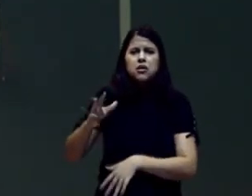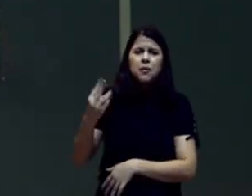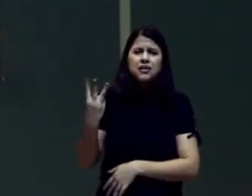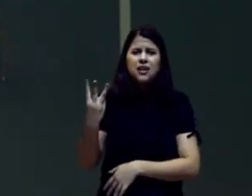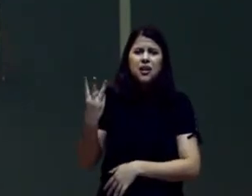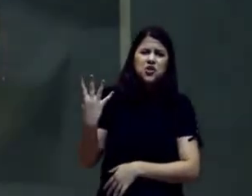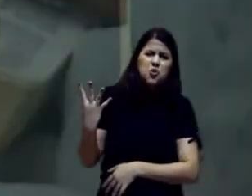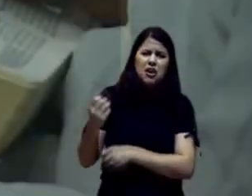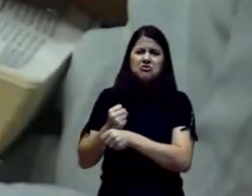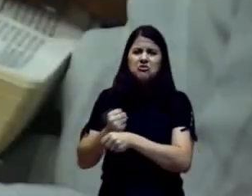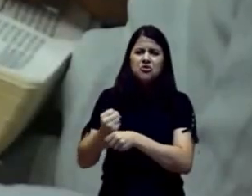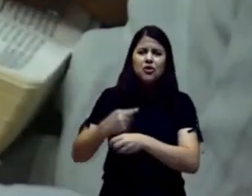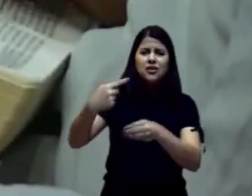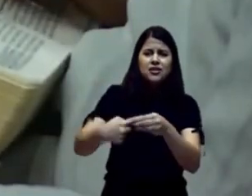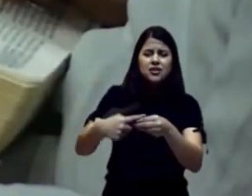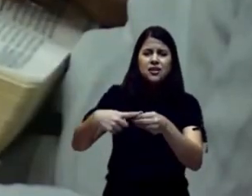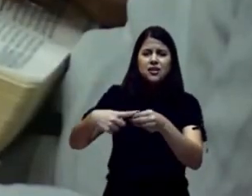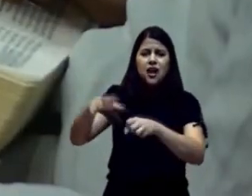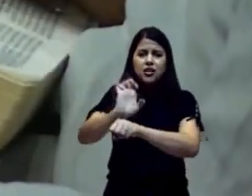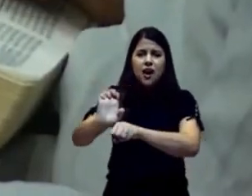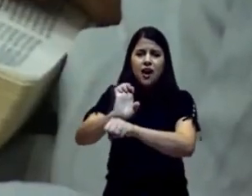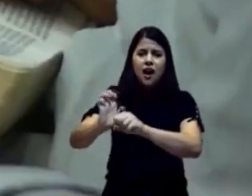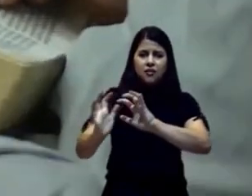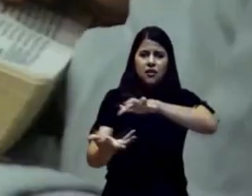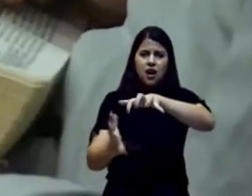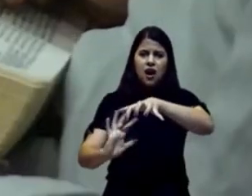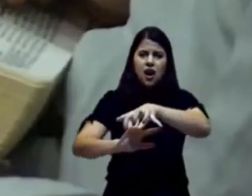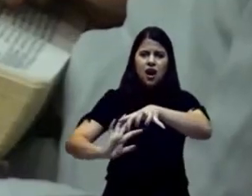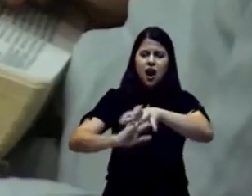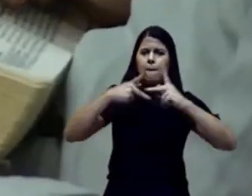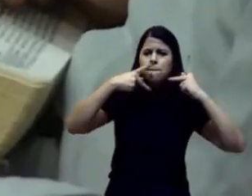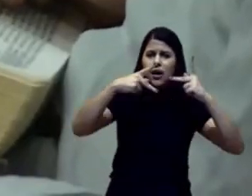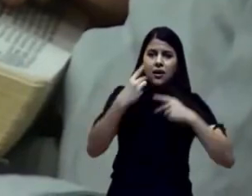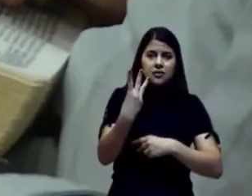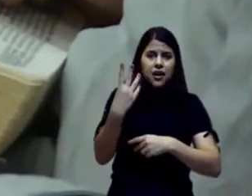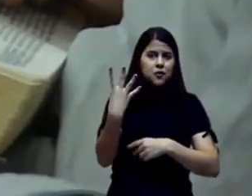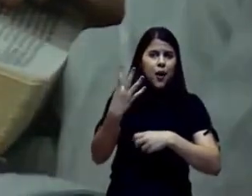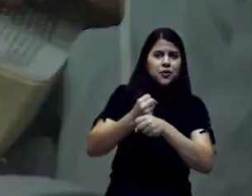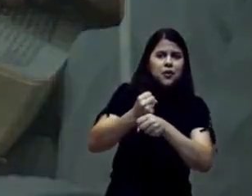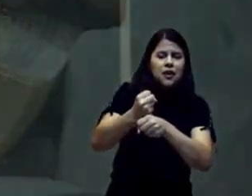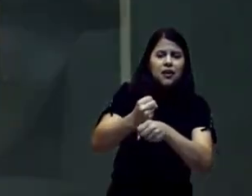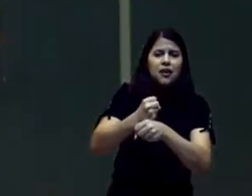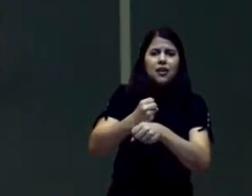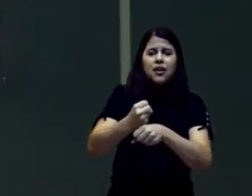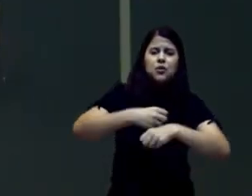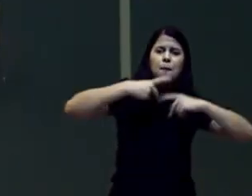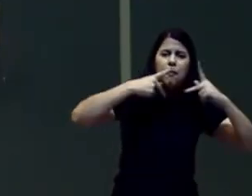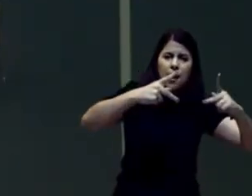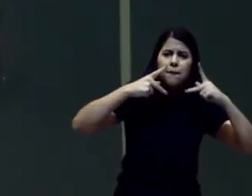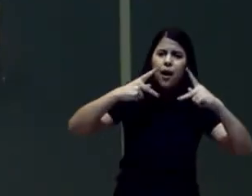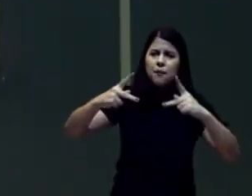Éfeso, pregando o Evangelho na Ásia, estabelecendo igrejas. Se você ler o capítulo 4 da carta aos